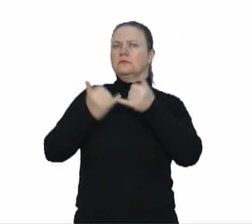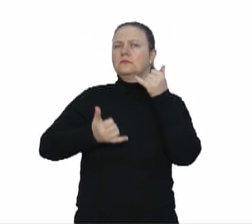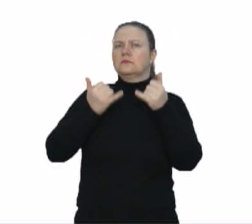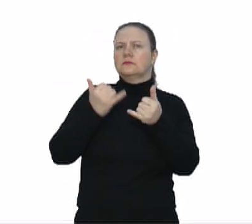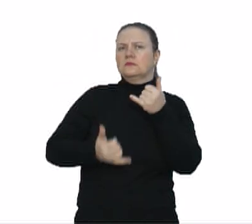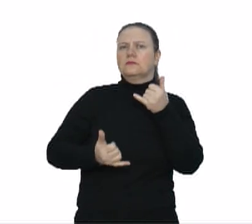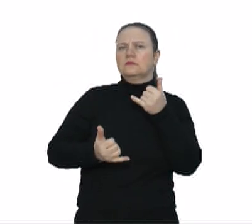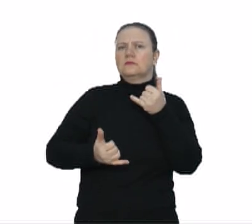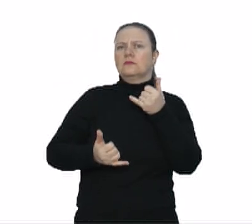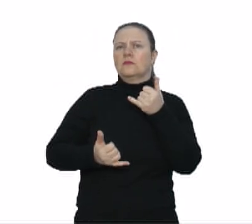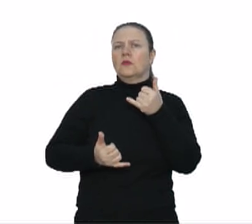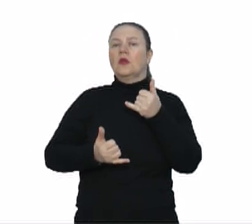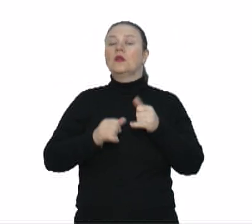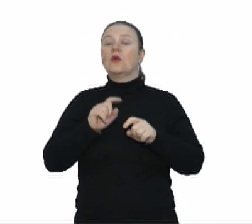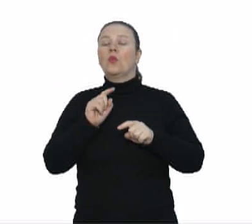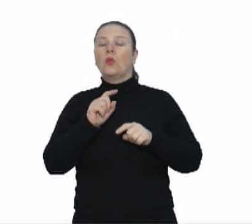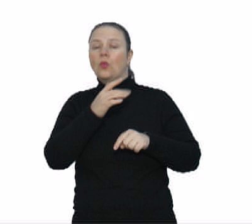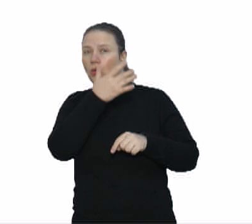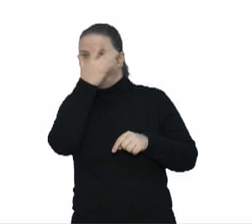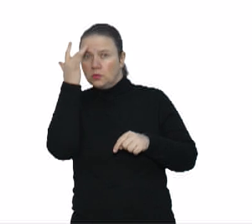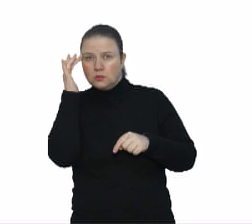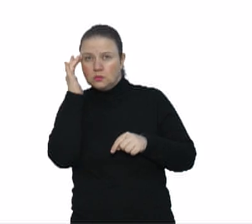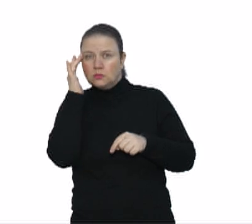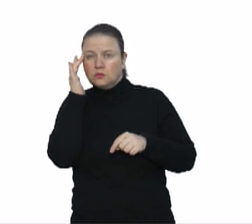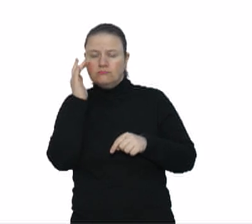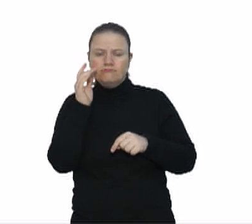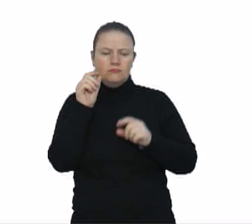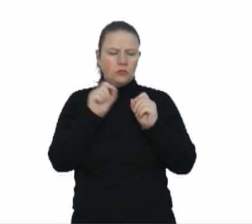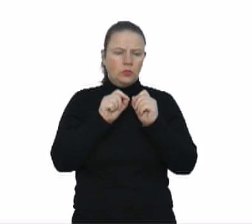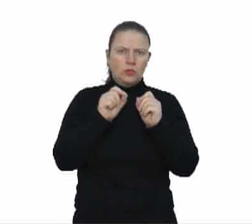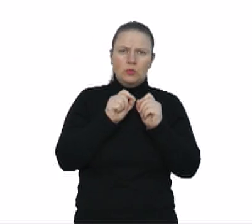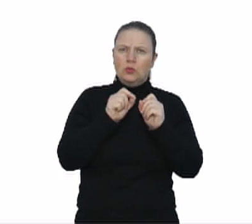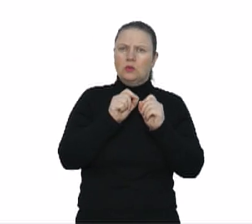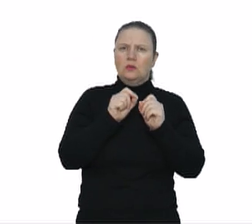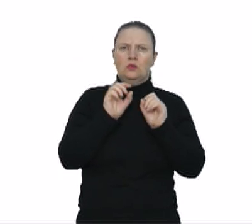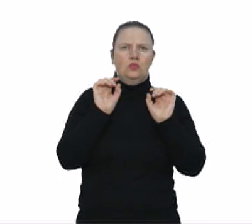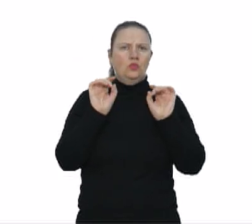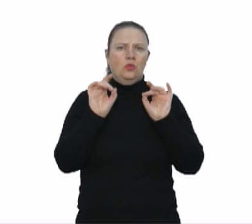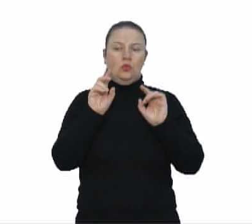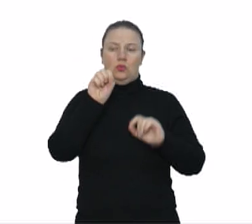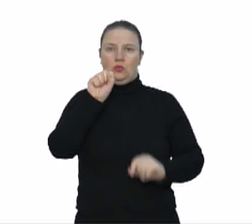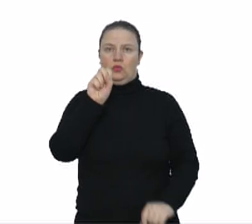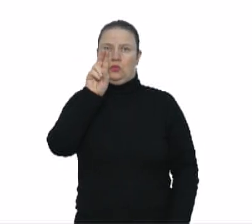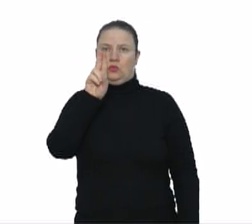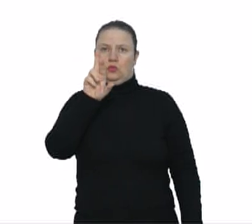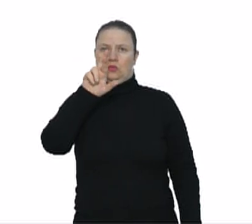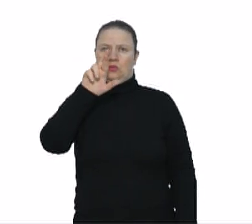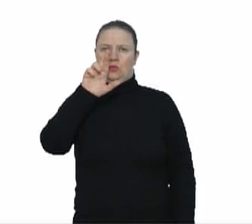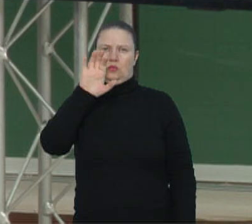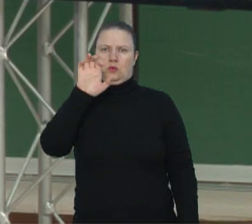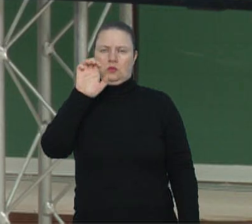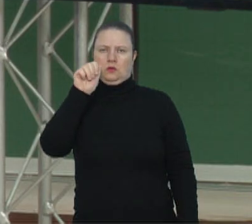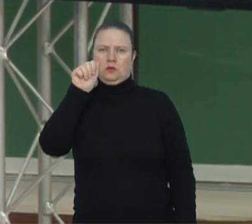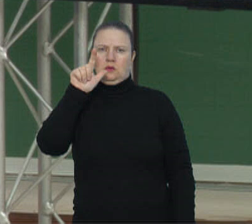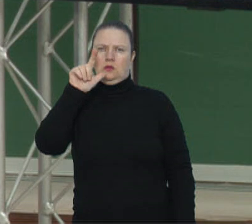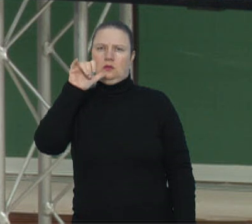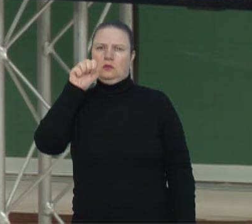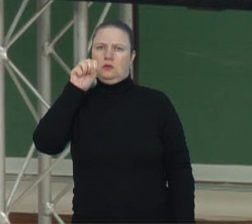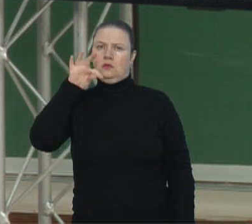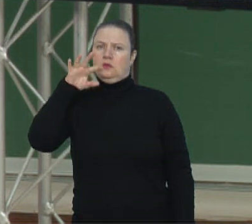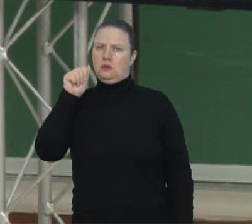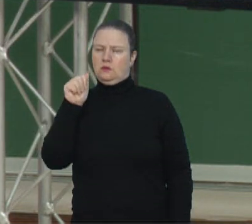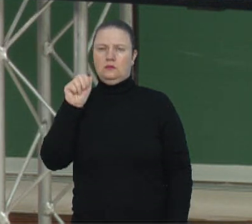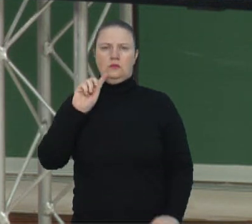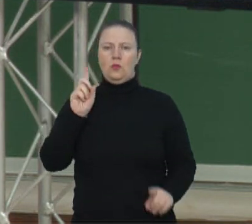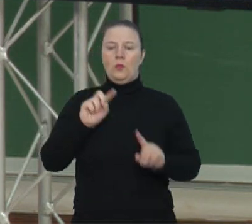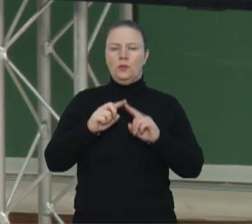foi explorado pelos surrealistas. Então, essa imagem não foi produzida pelos surrealistas, mas ela tem um processo parecido. Você